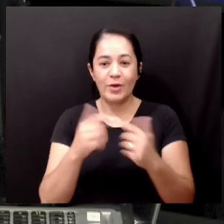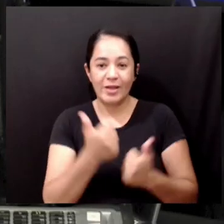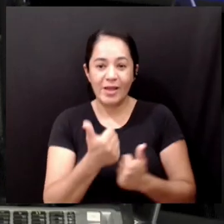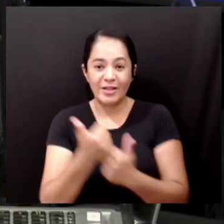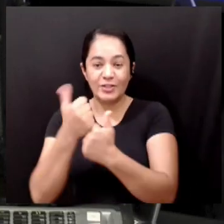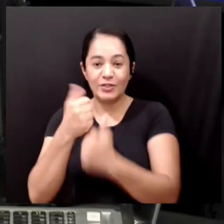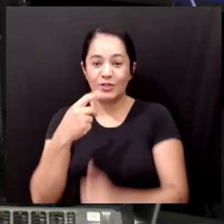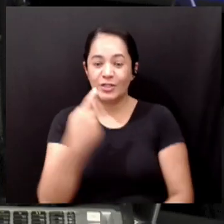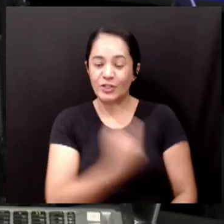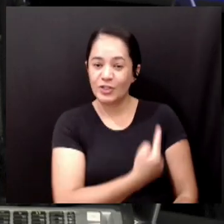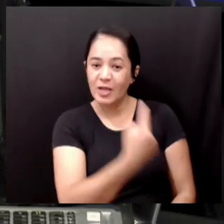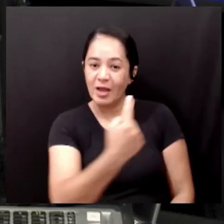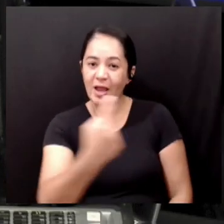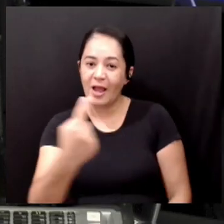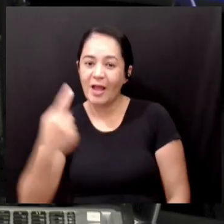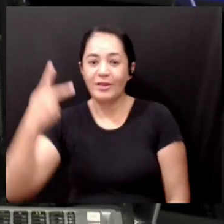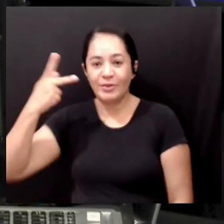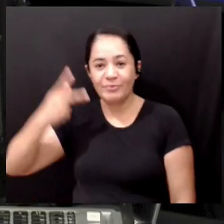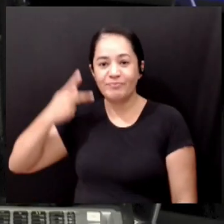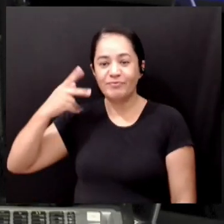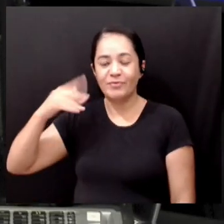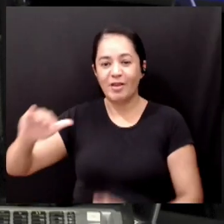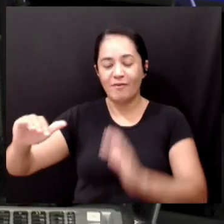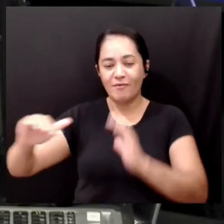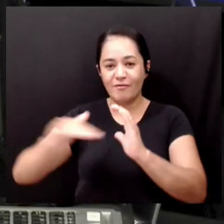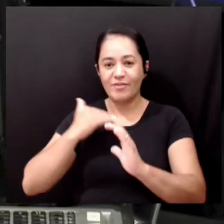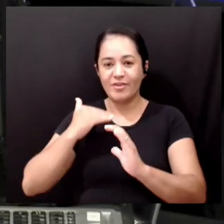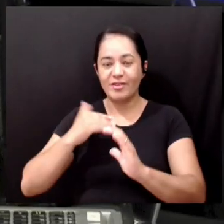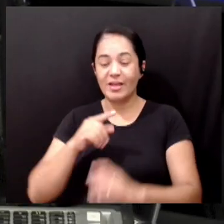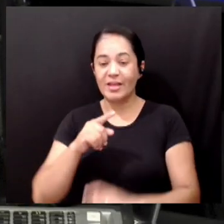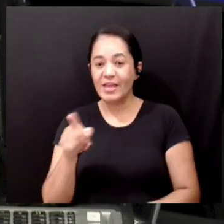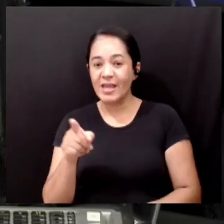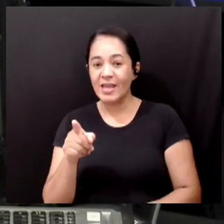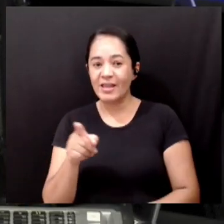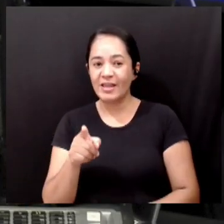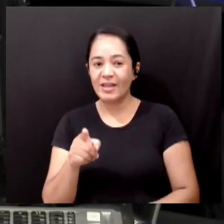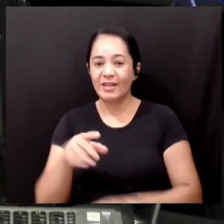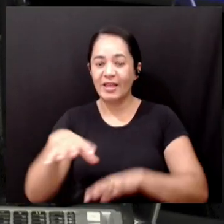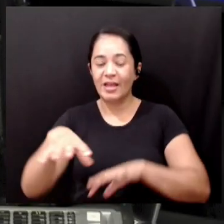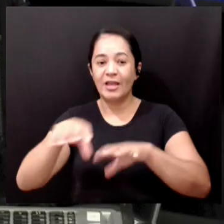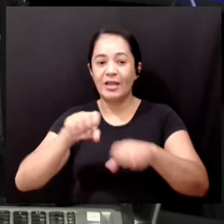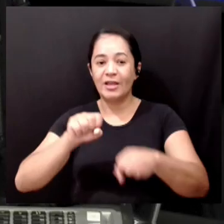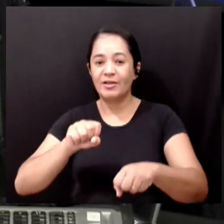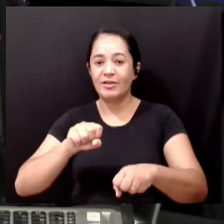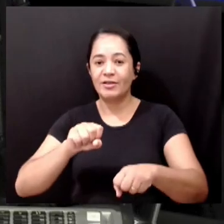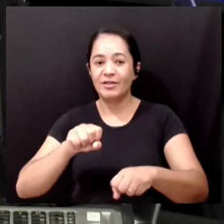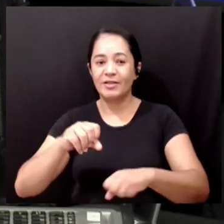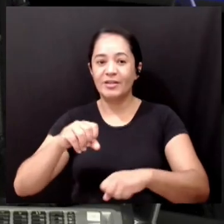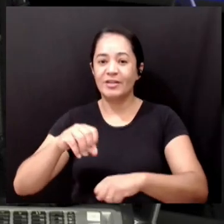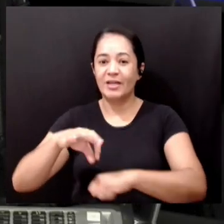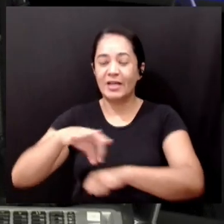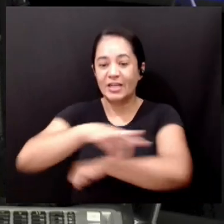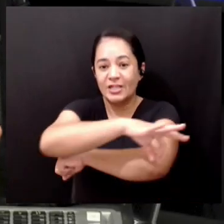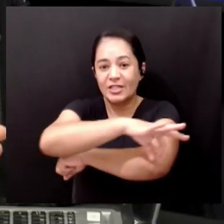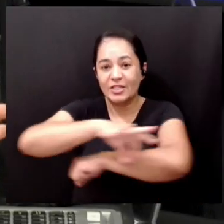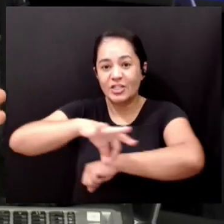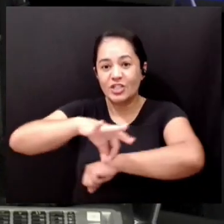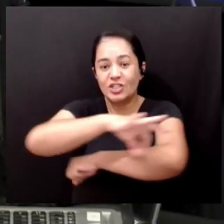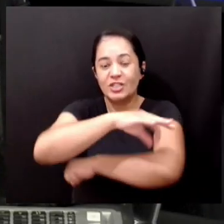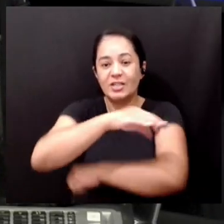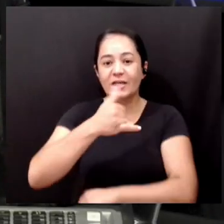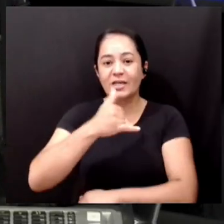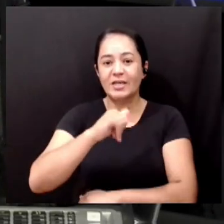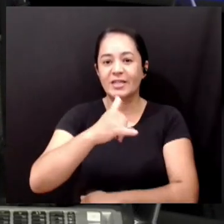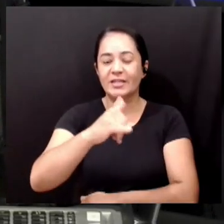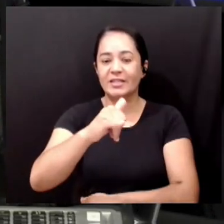e eu vi aqui que o Guilherme, ele é formado em engenharia elétrica. Como foi essa